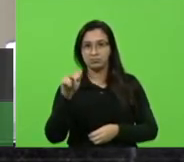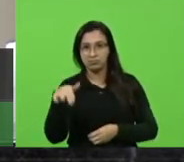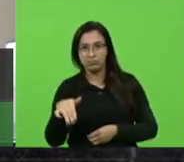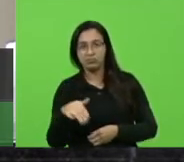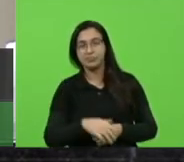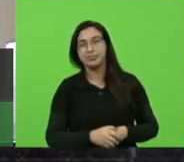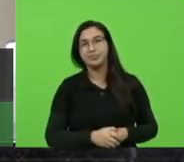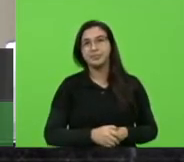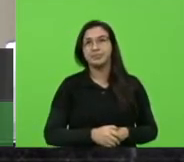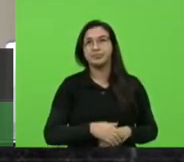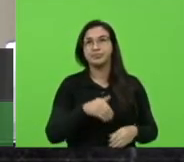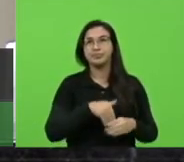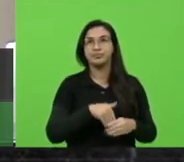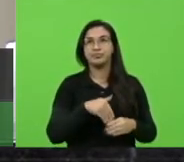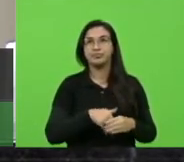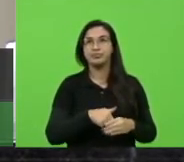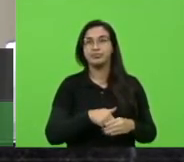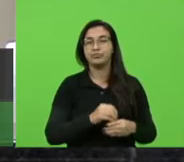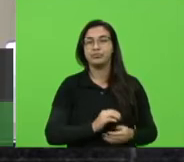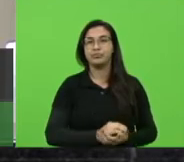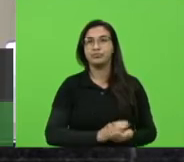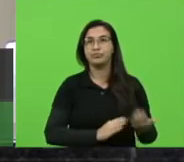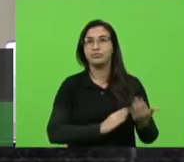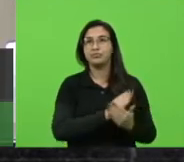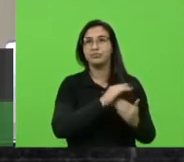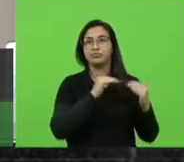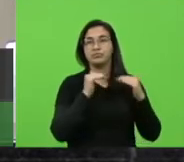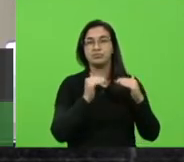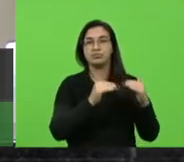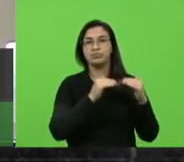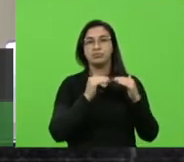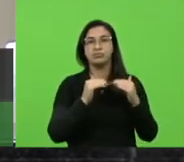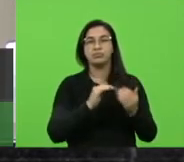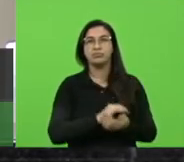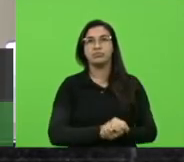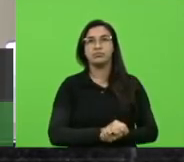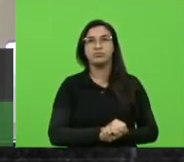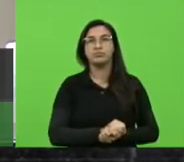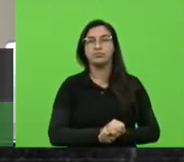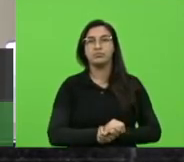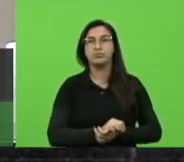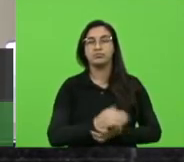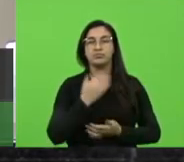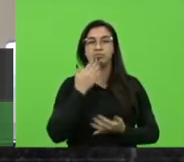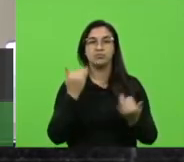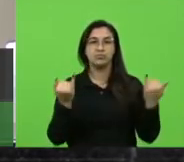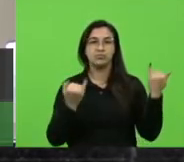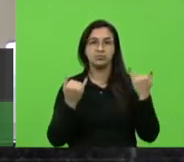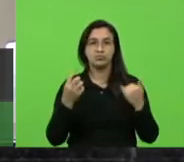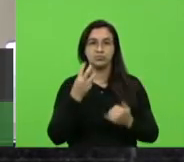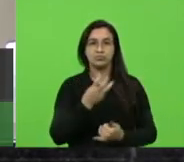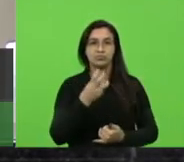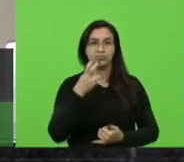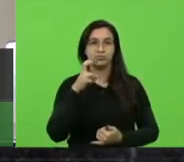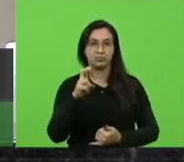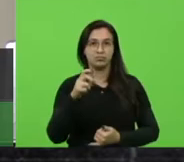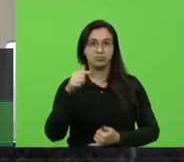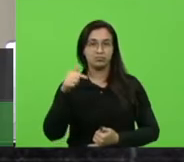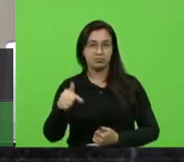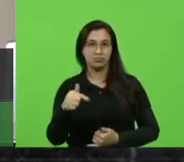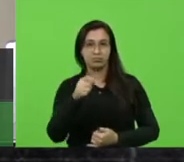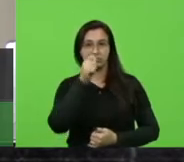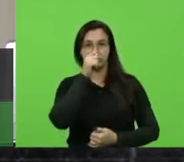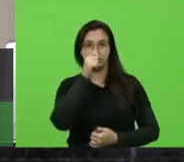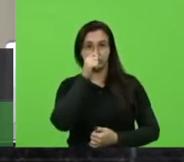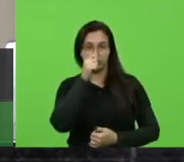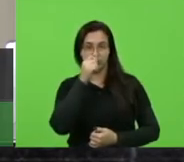votação. Deputados que aprovam, permaneçam como se encontram. Aprovado por unanimidade. Pedido de informação 357, autor deputado João Amin,